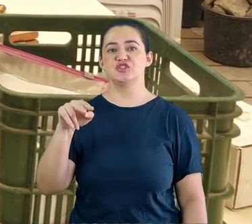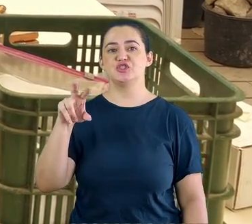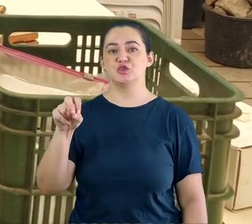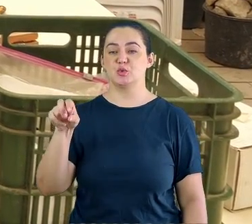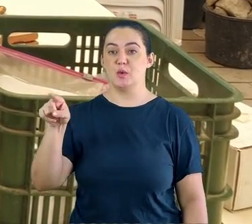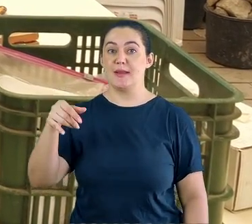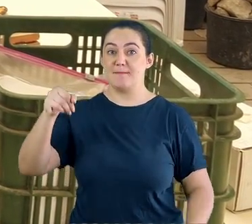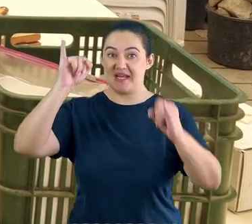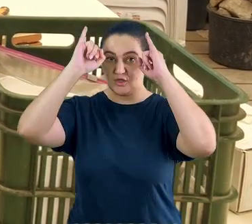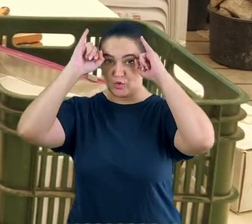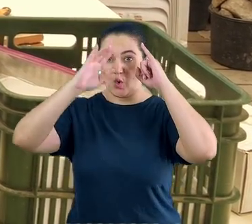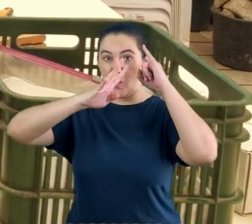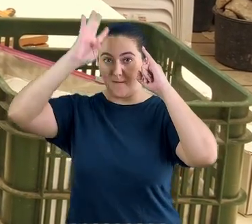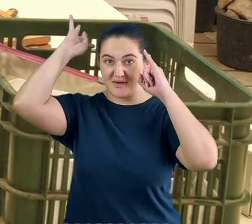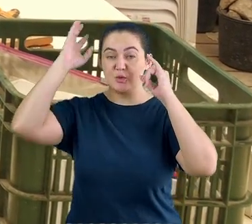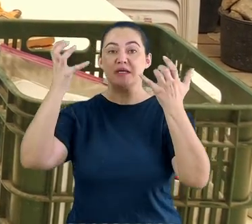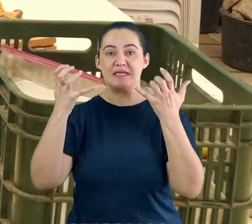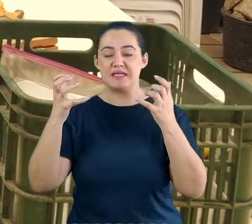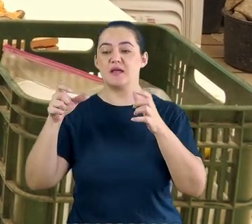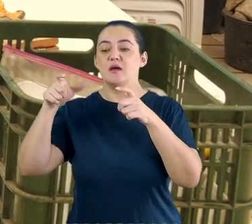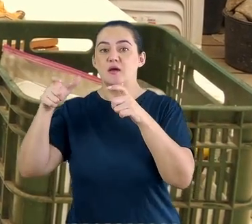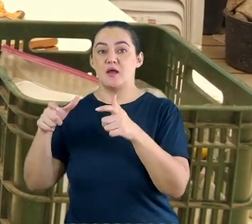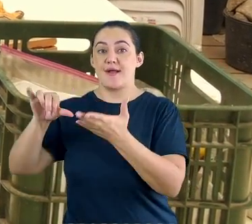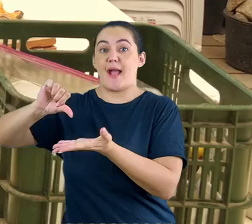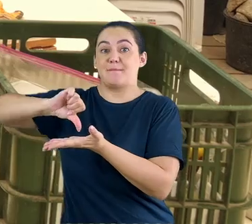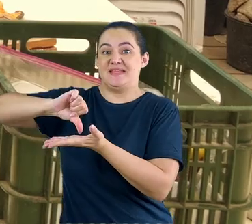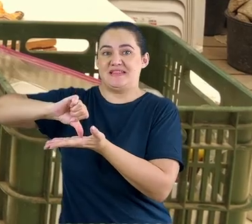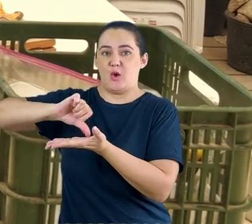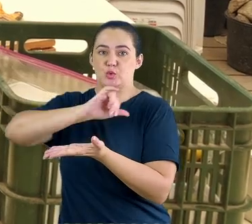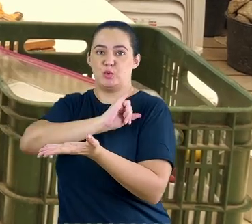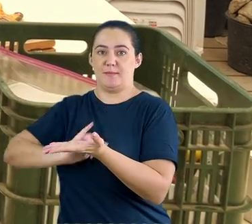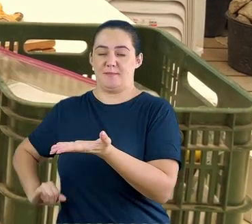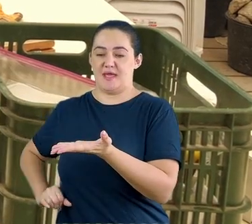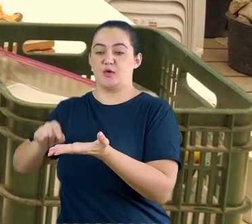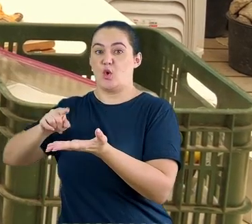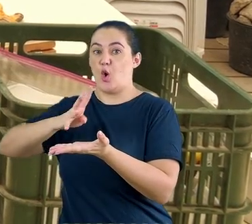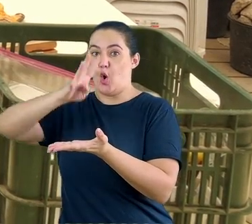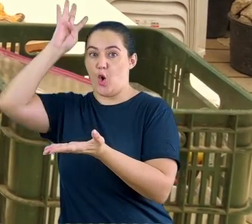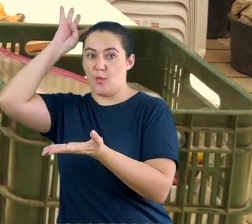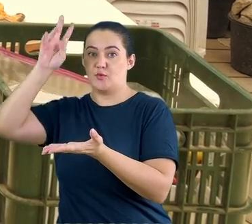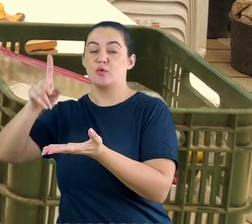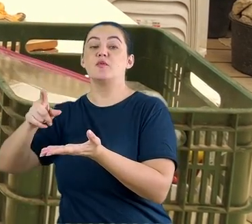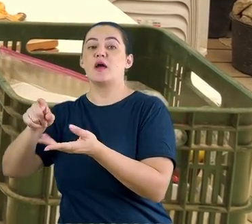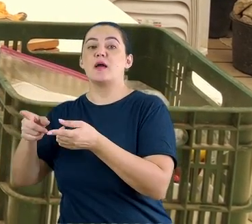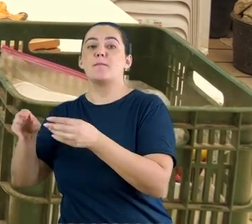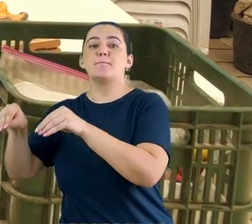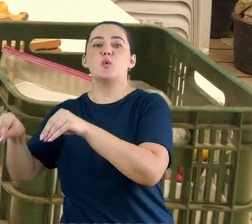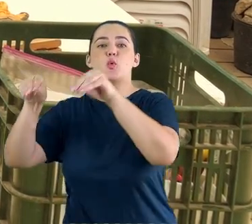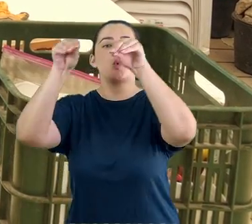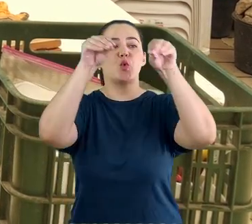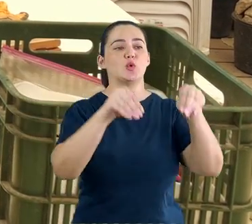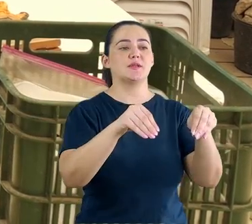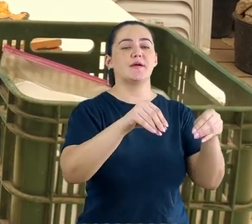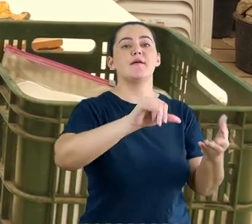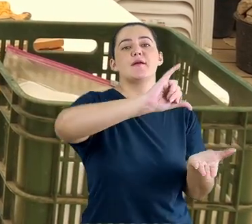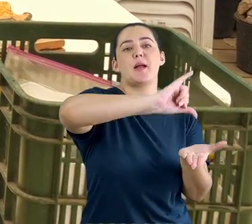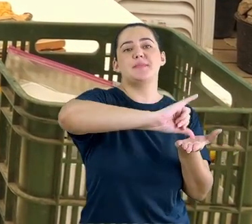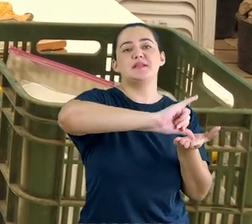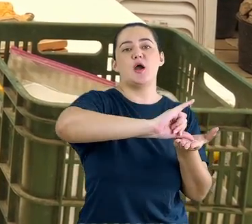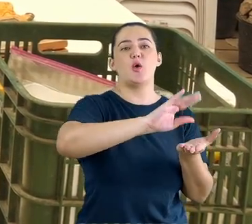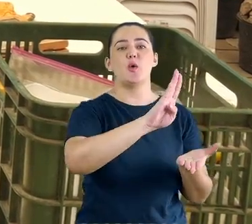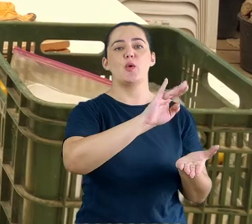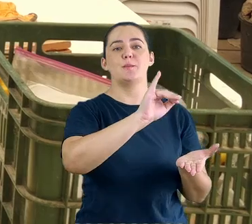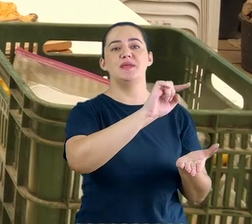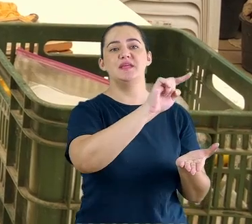queria transferir a capital do Império de Roma para a cidade de Bizâncio, que depois ele modificou o nome